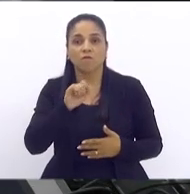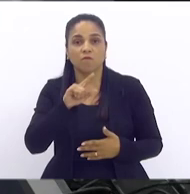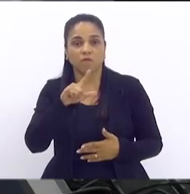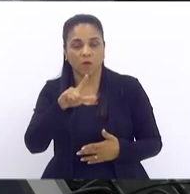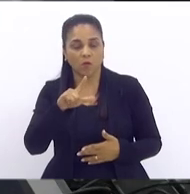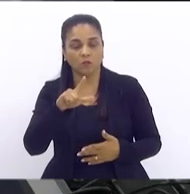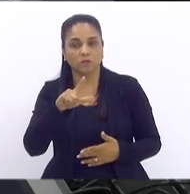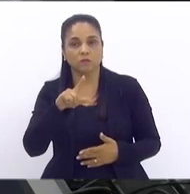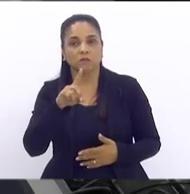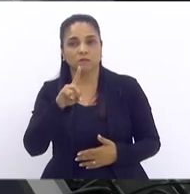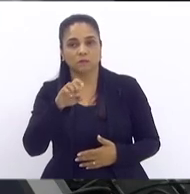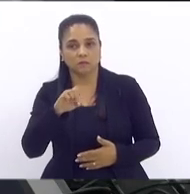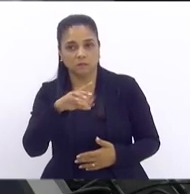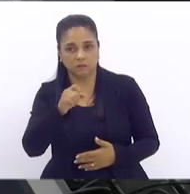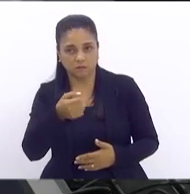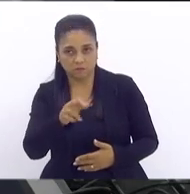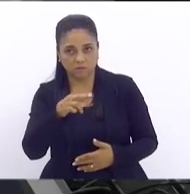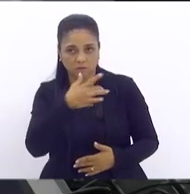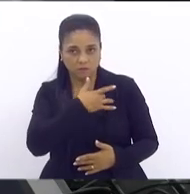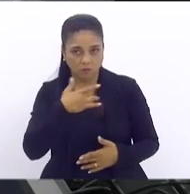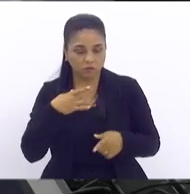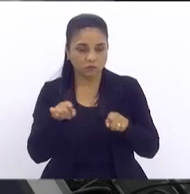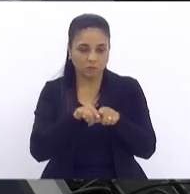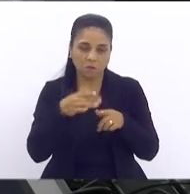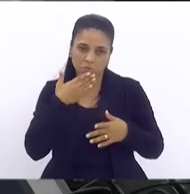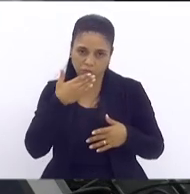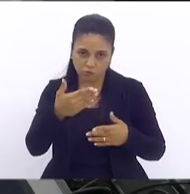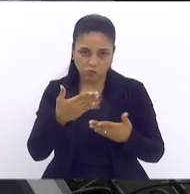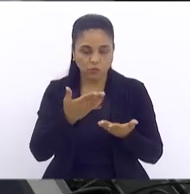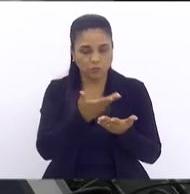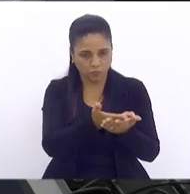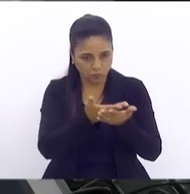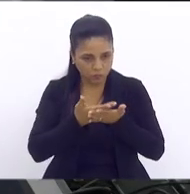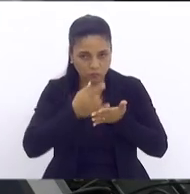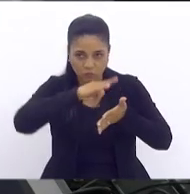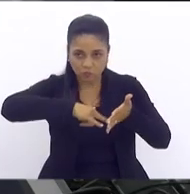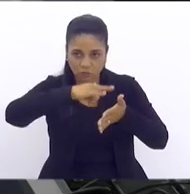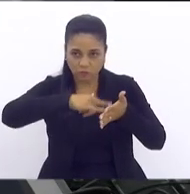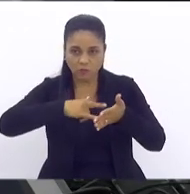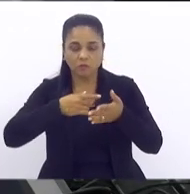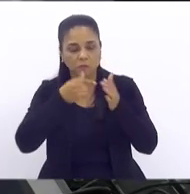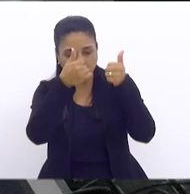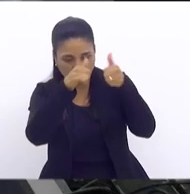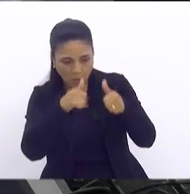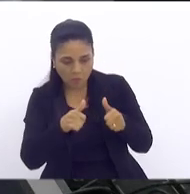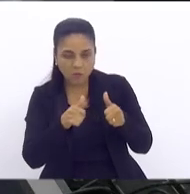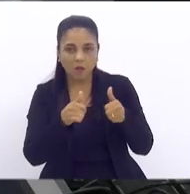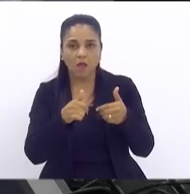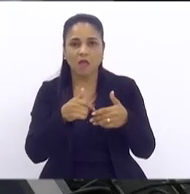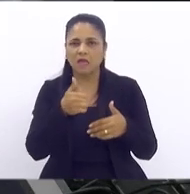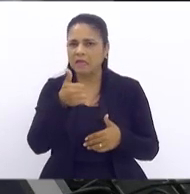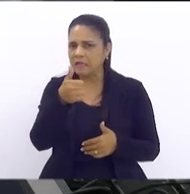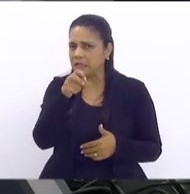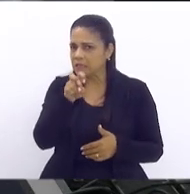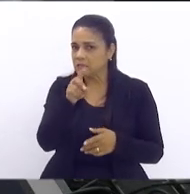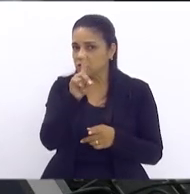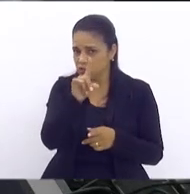secretário dessa comissão, Leonardo, para a gente apurar esses fatos. Sim, senhor. Um prazo aí de, no máximo, 15